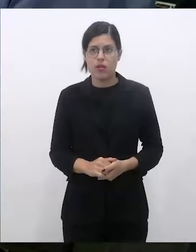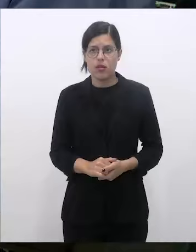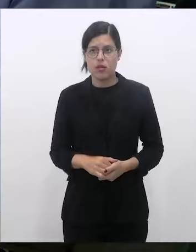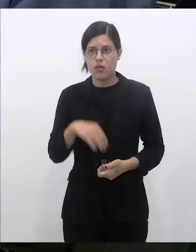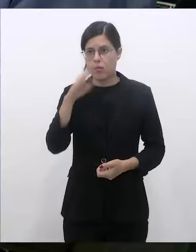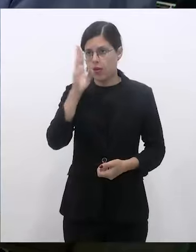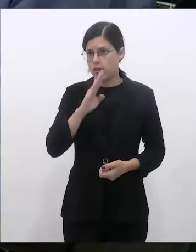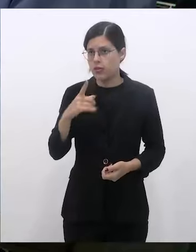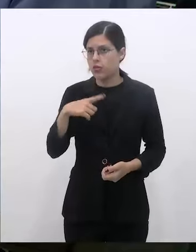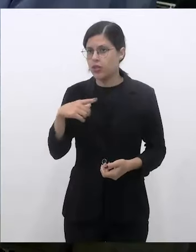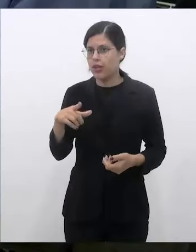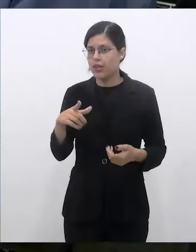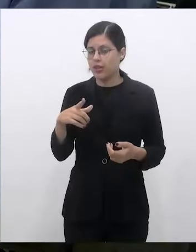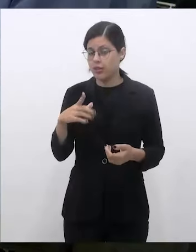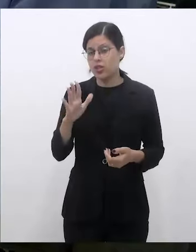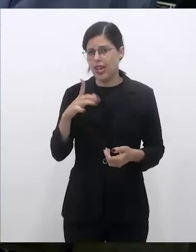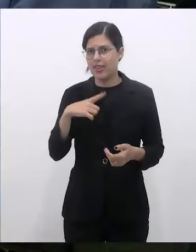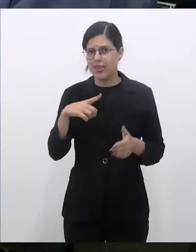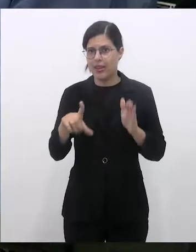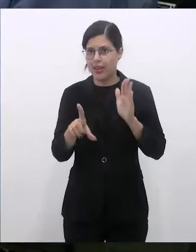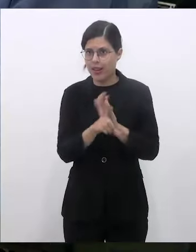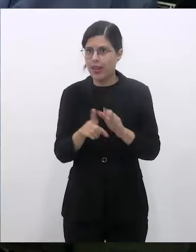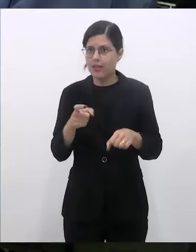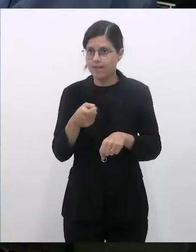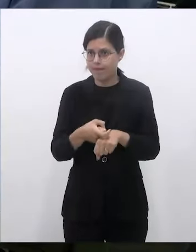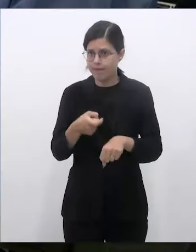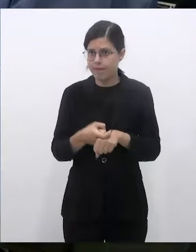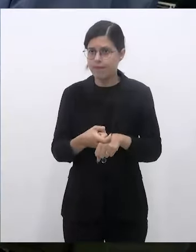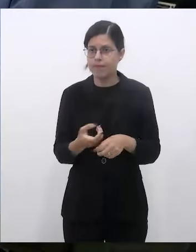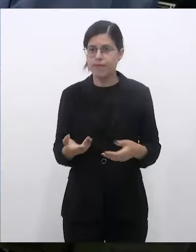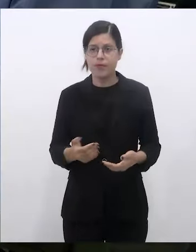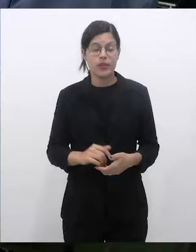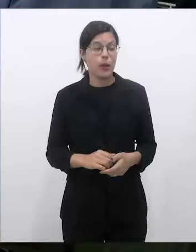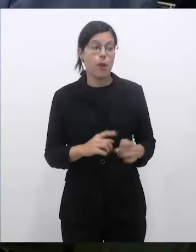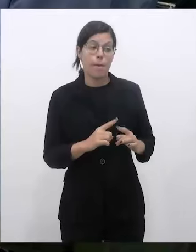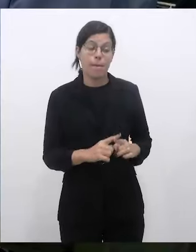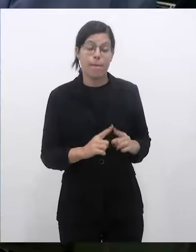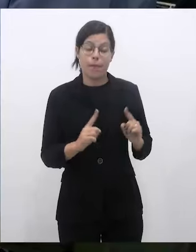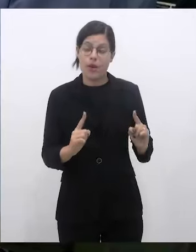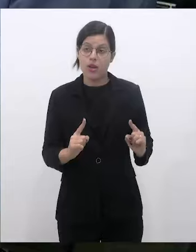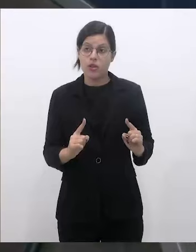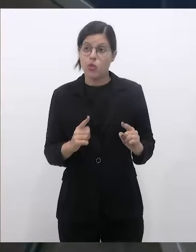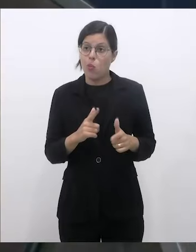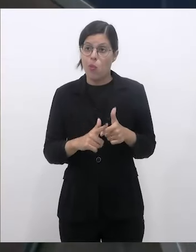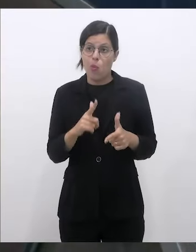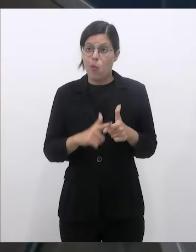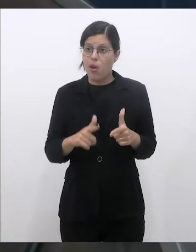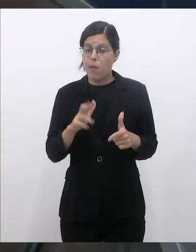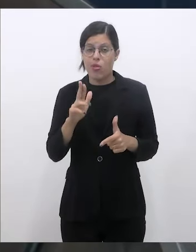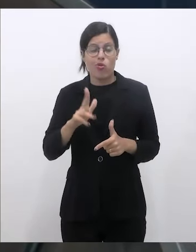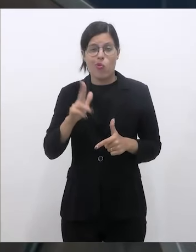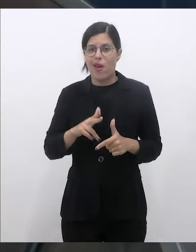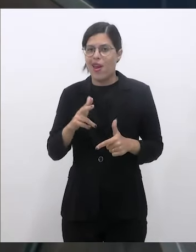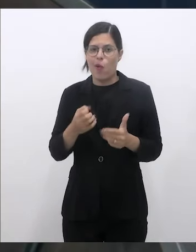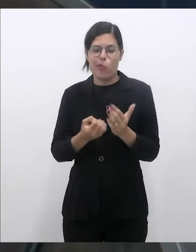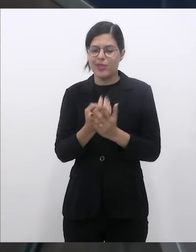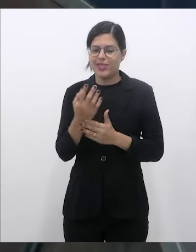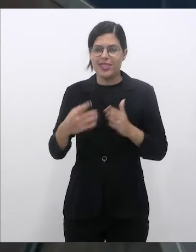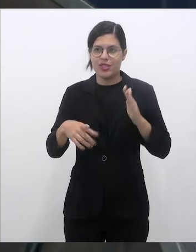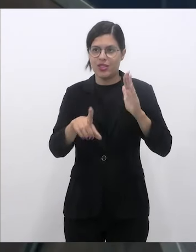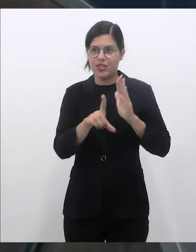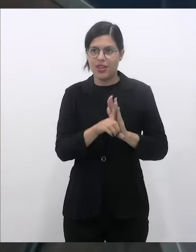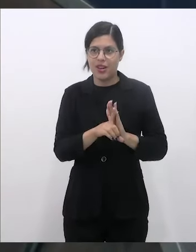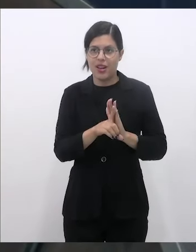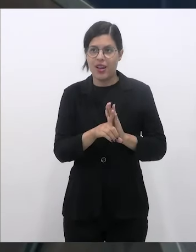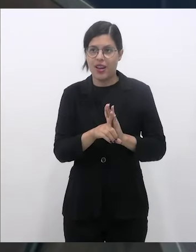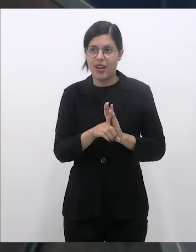Brasil um caso... Mas aqui no Brasil já temos leis muito severas. Já são severas. Já são severas. Mas aí é que vem a questão. O problema não está na quantidade